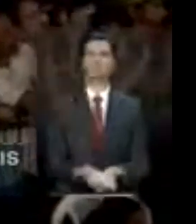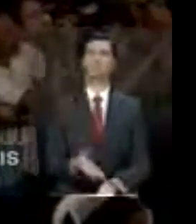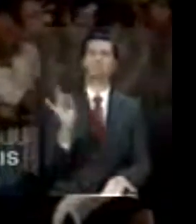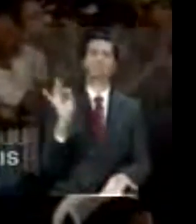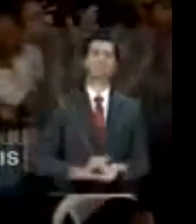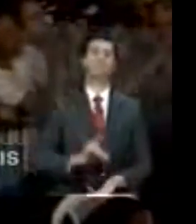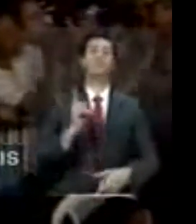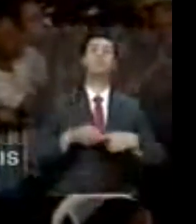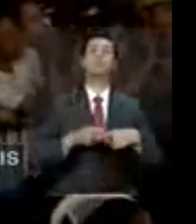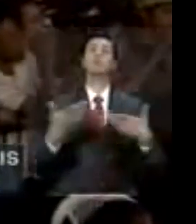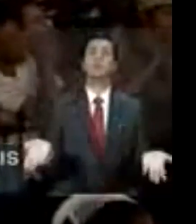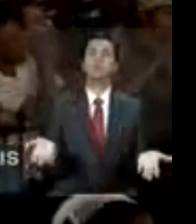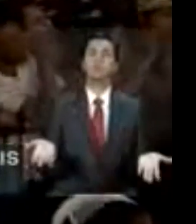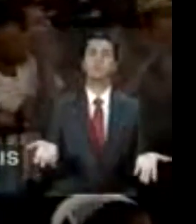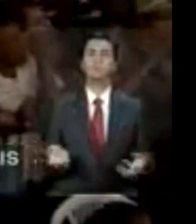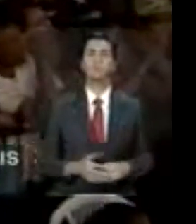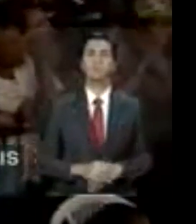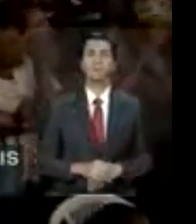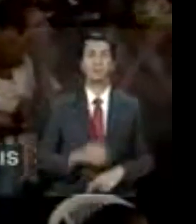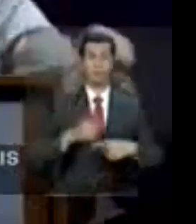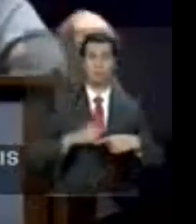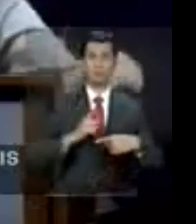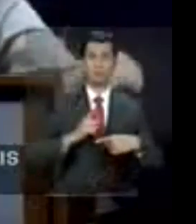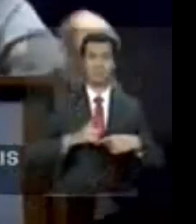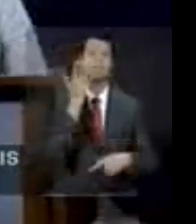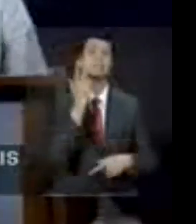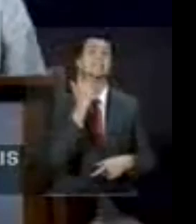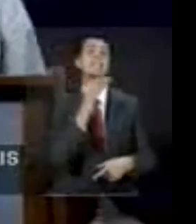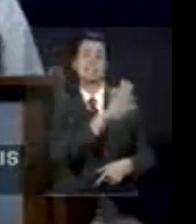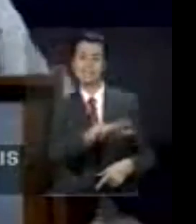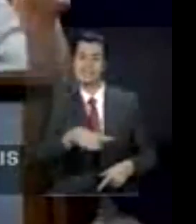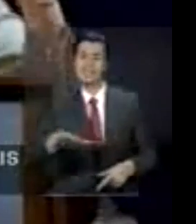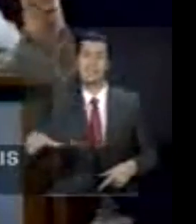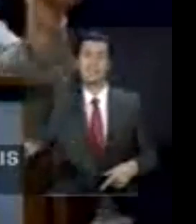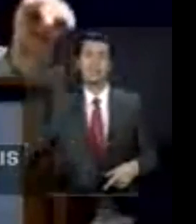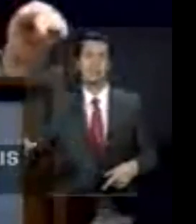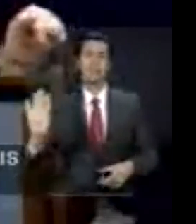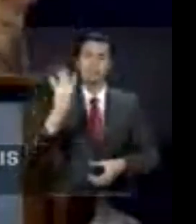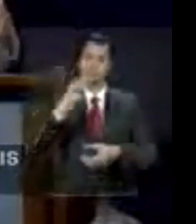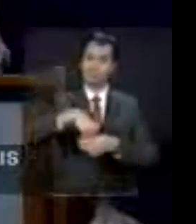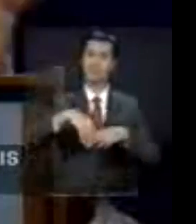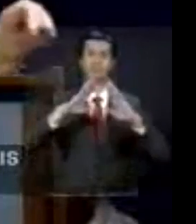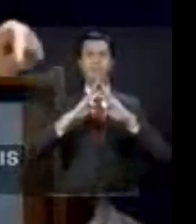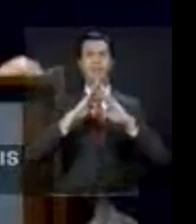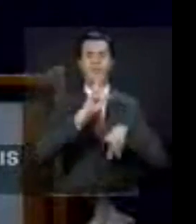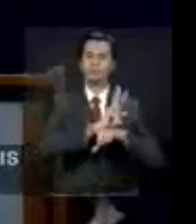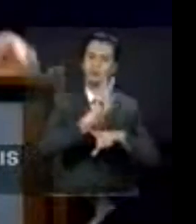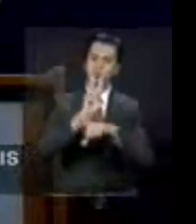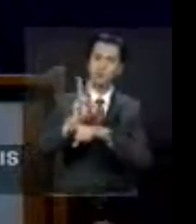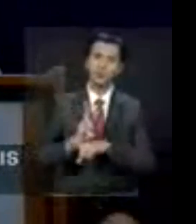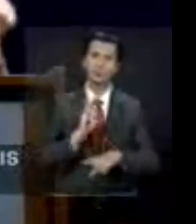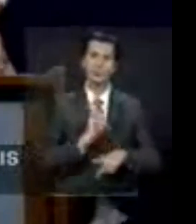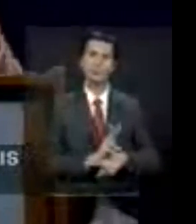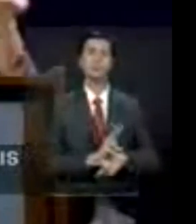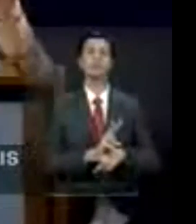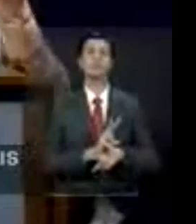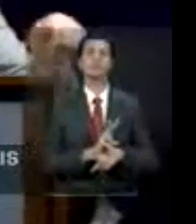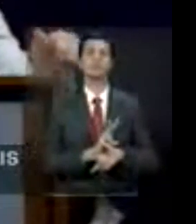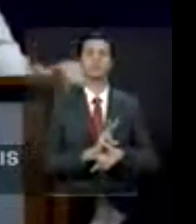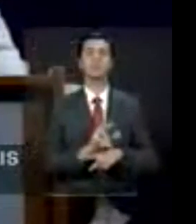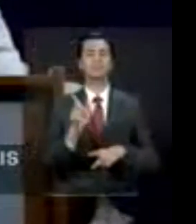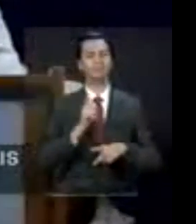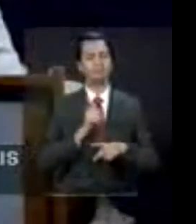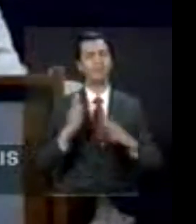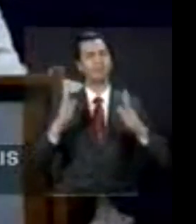quê? Porque criança protegida, criança com um teto, criança